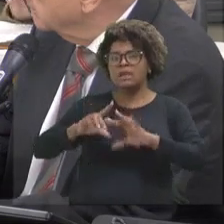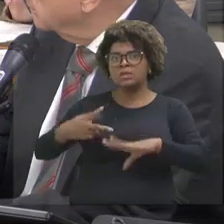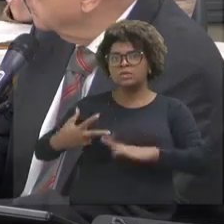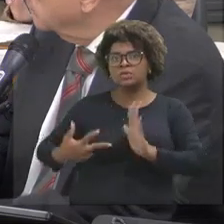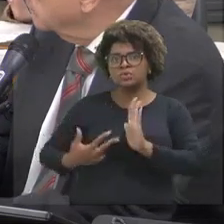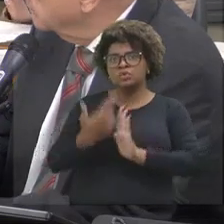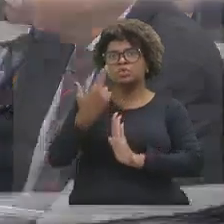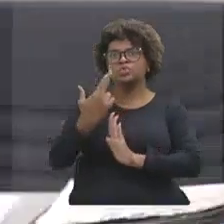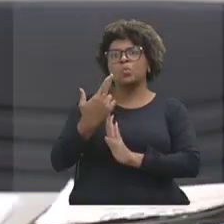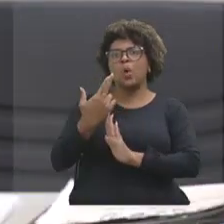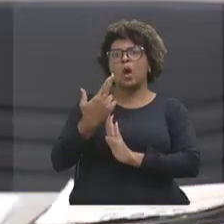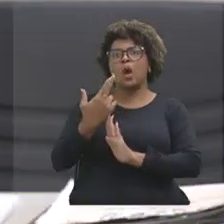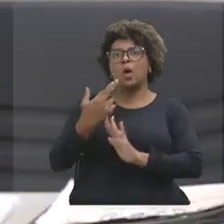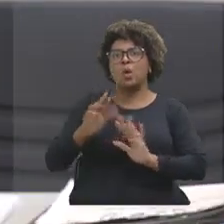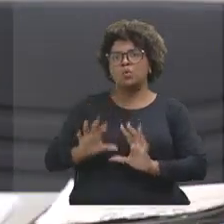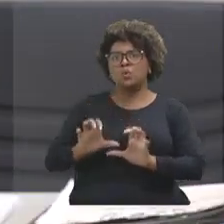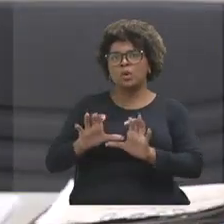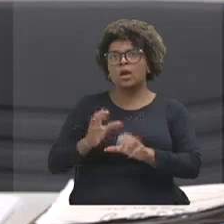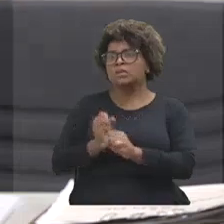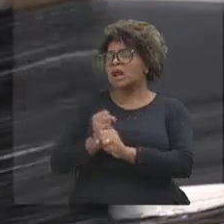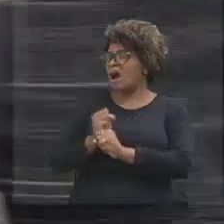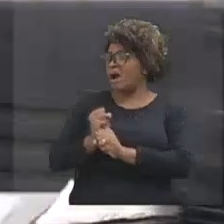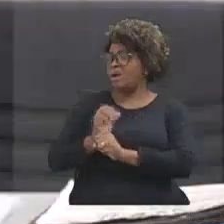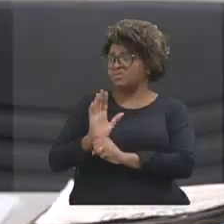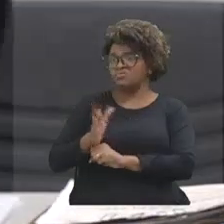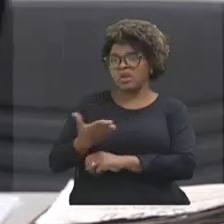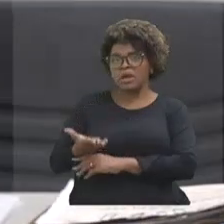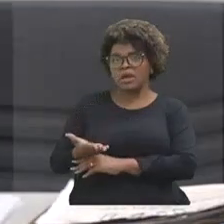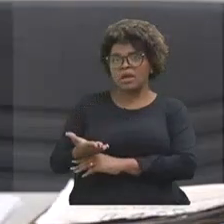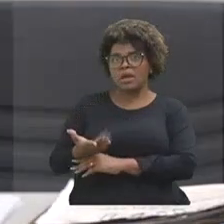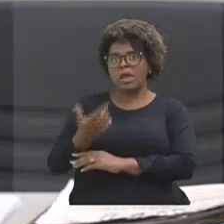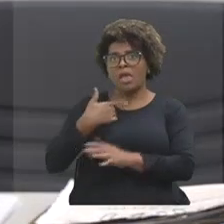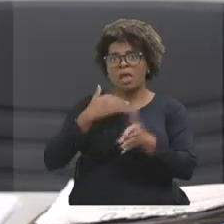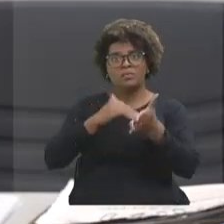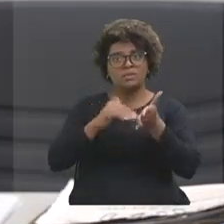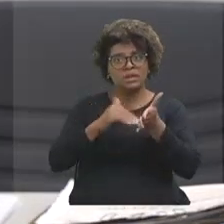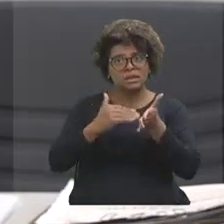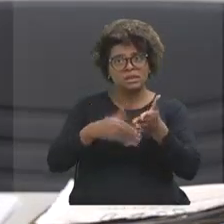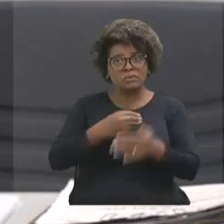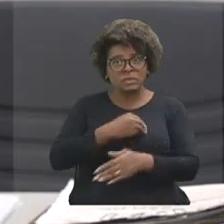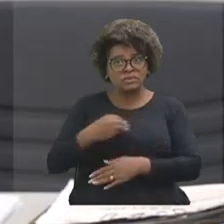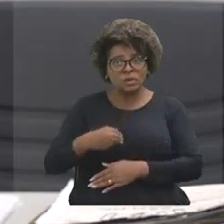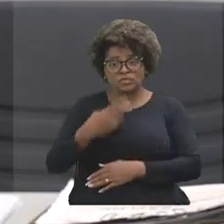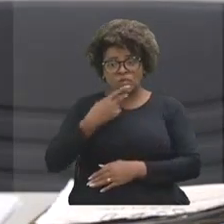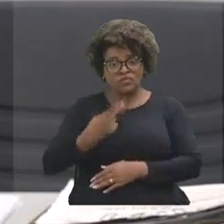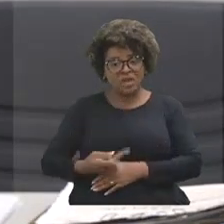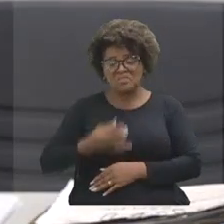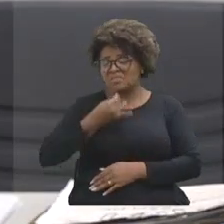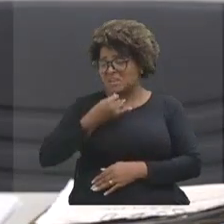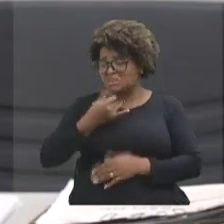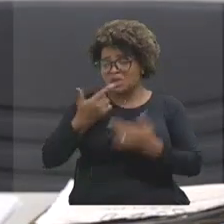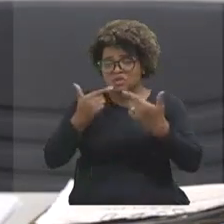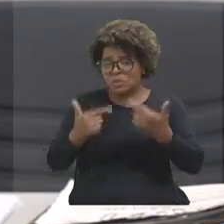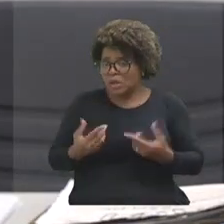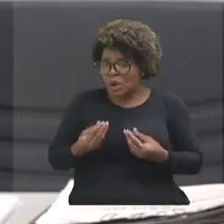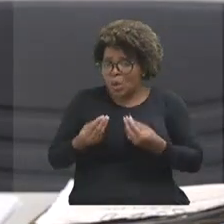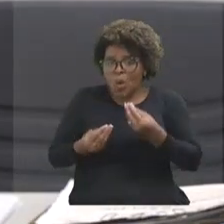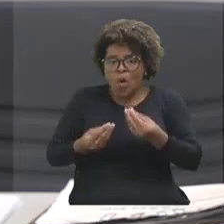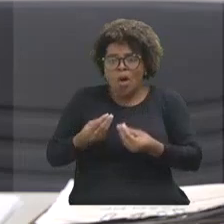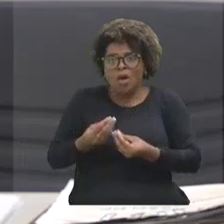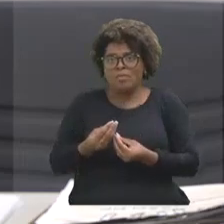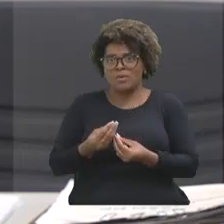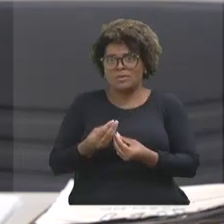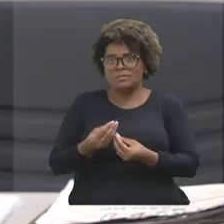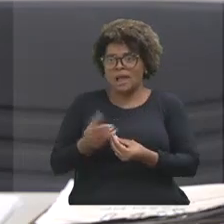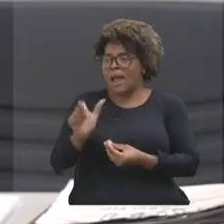secretário de saúde Me Pede uma ajuda quanto a isso eu viro e fala assim ó infelizmente não vai ter jeito sabe o que que vai acontecer esse paciente vai gastar muito